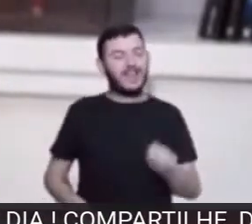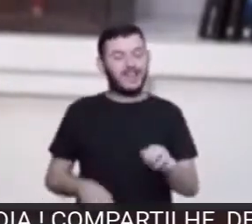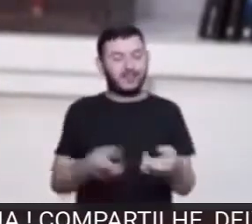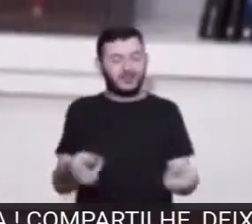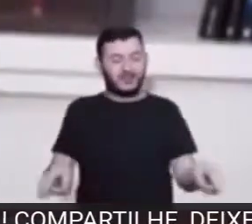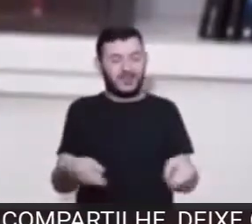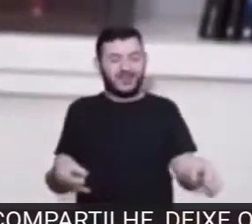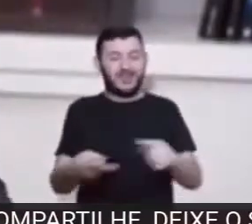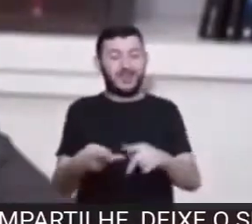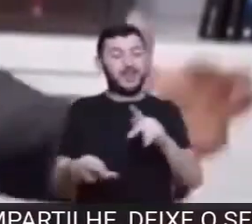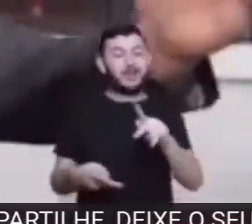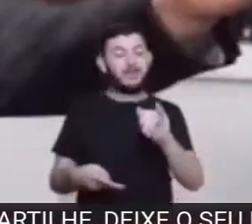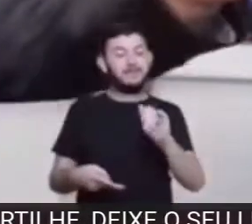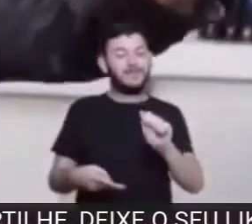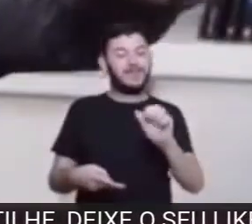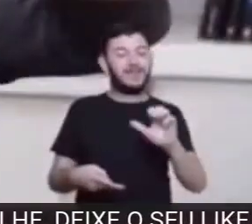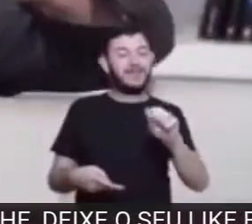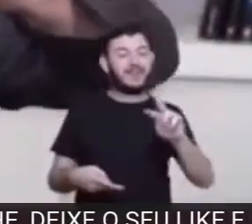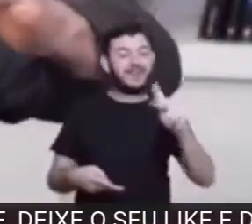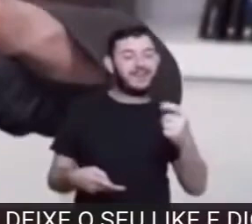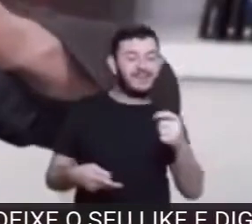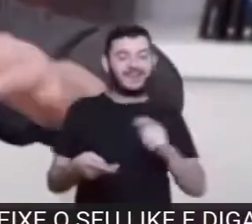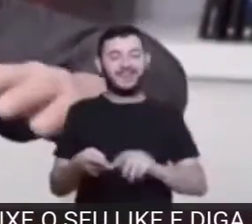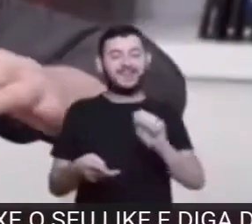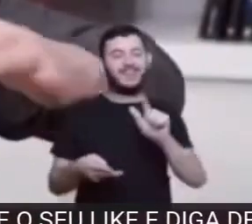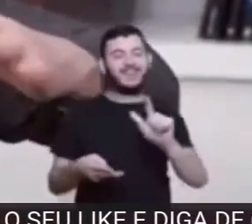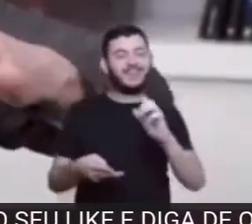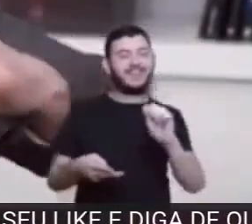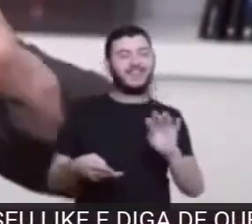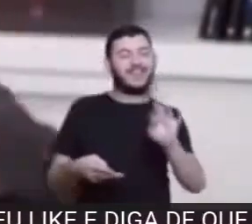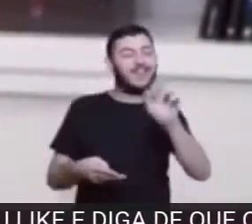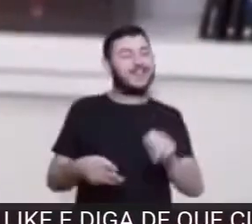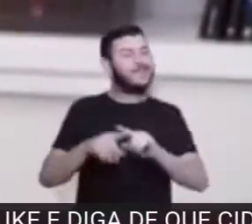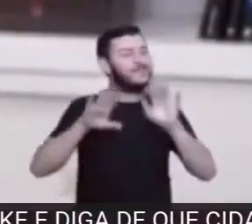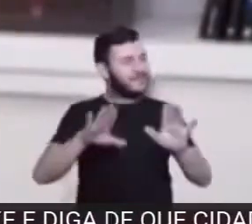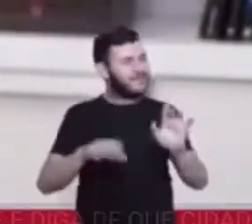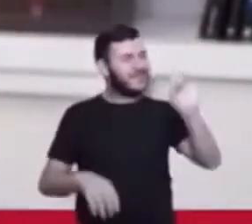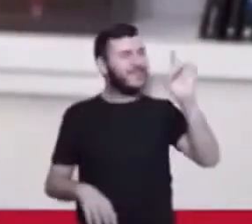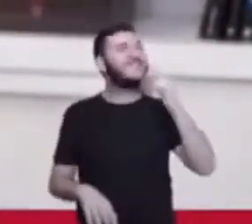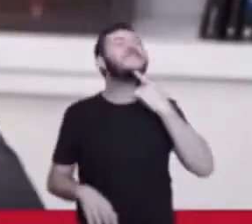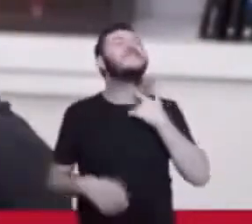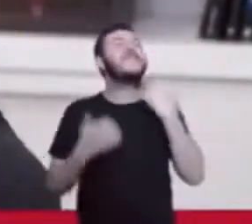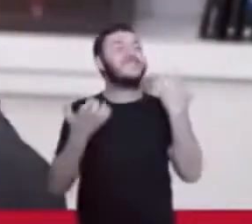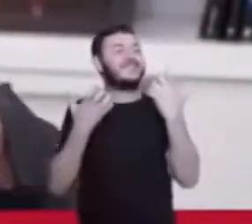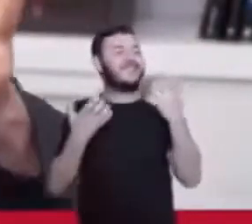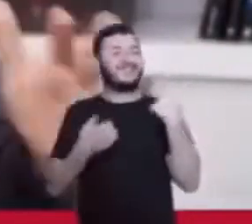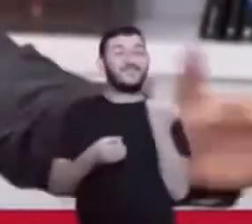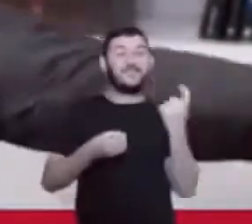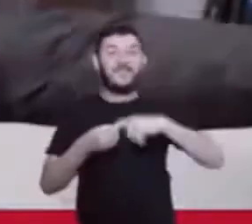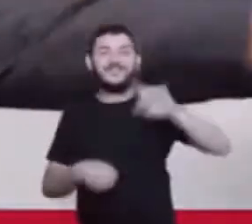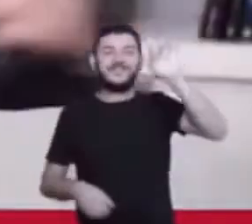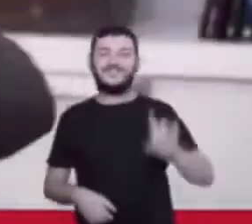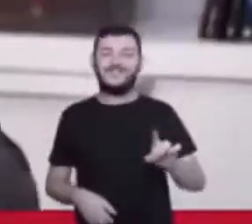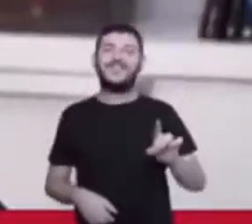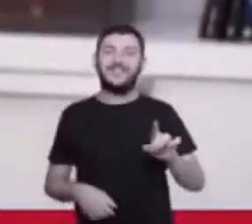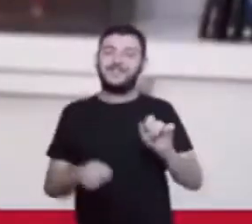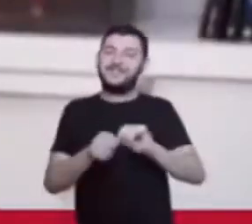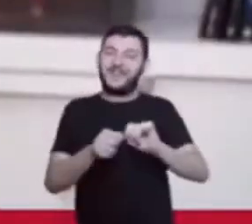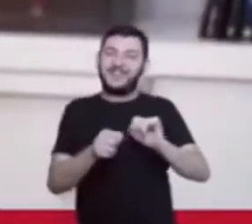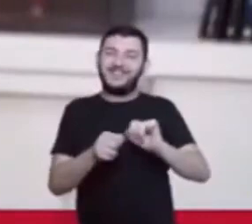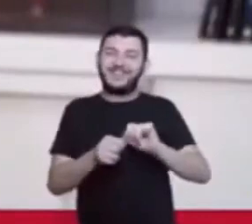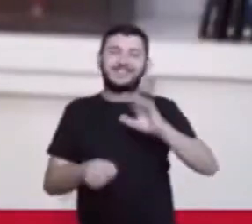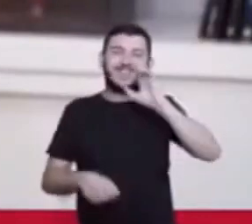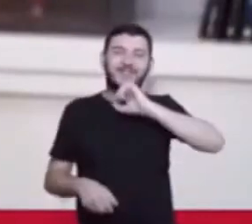sabe? Puta merda. E Deus queira que a gente possa voltar a ter o direito de fazer isso todo final de semana com a